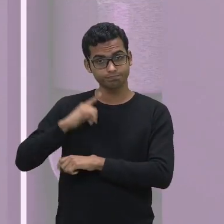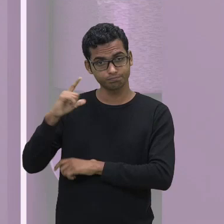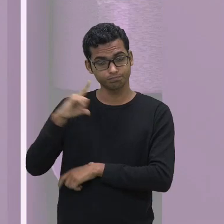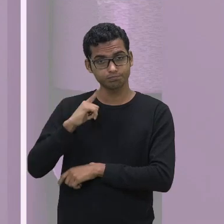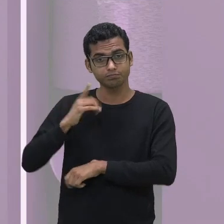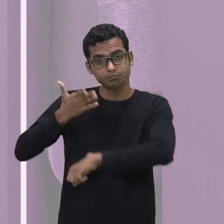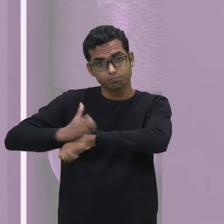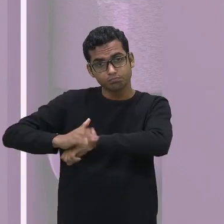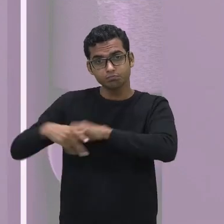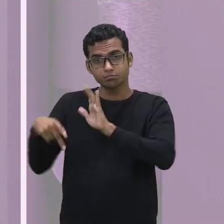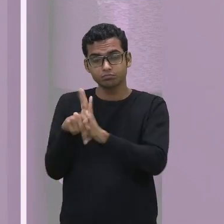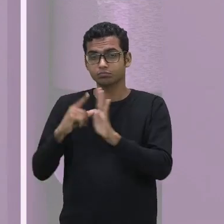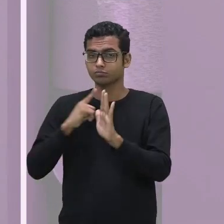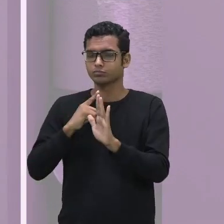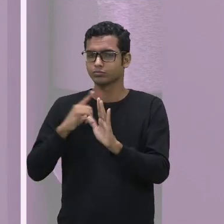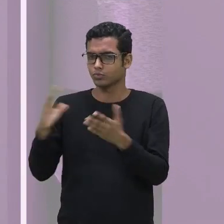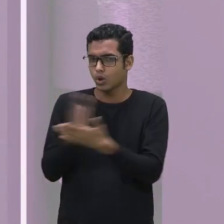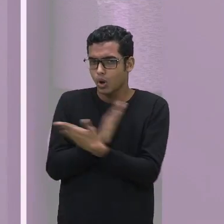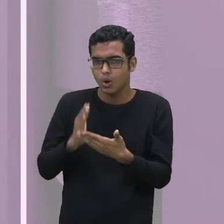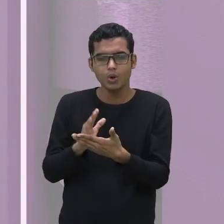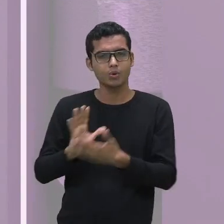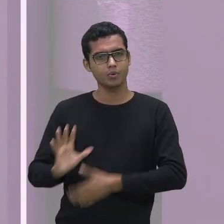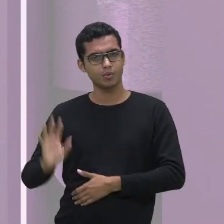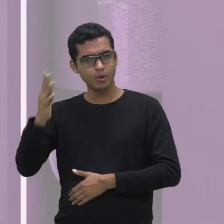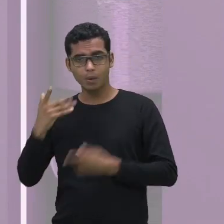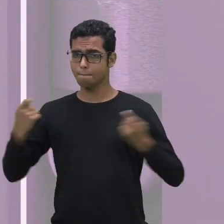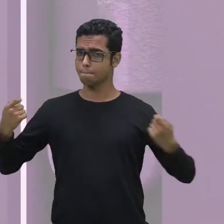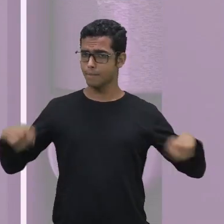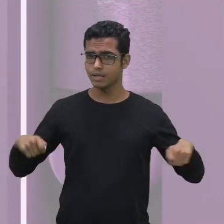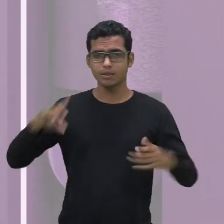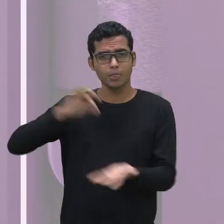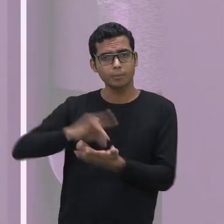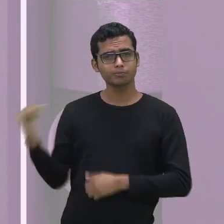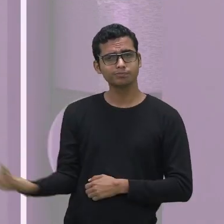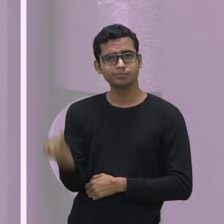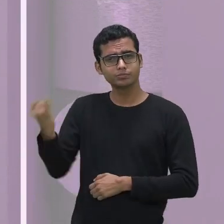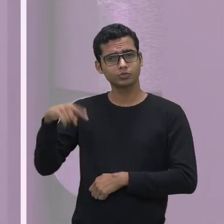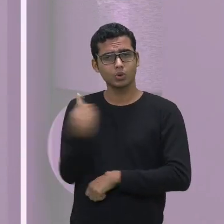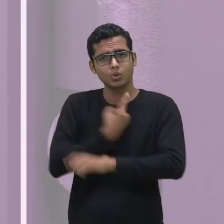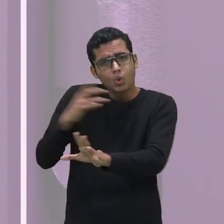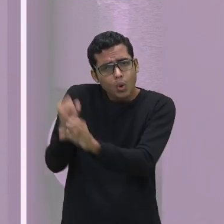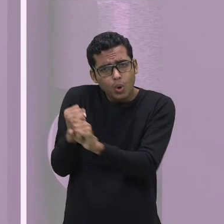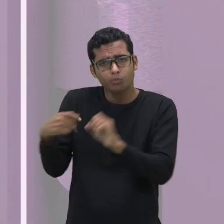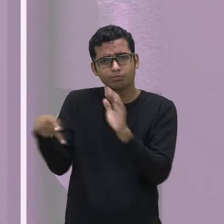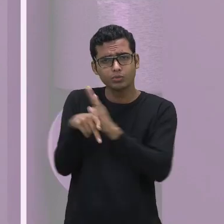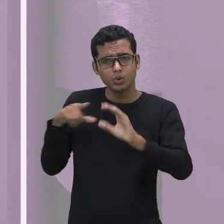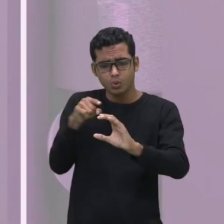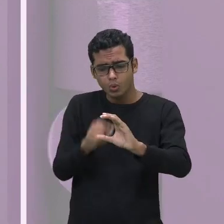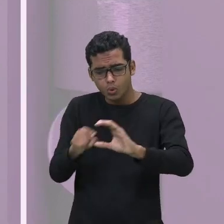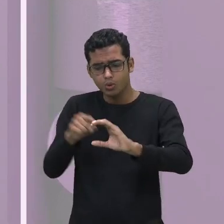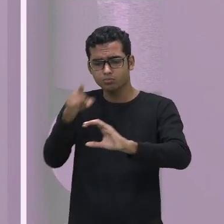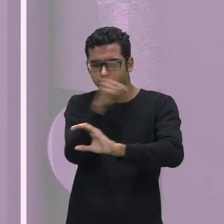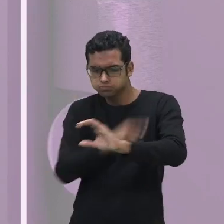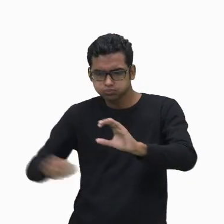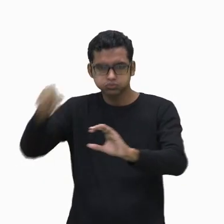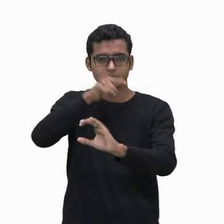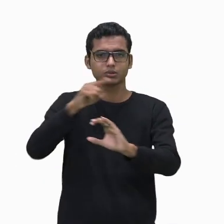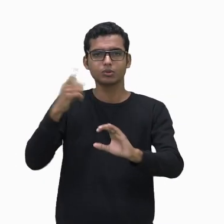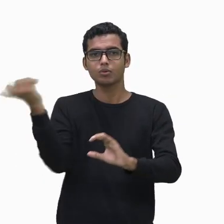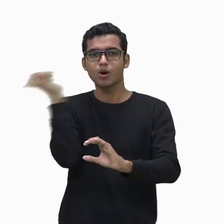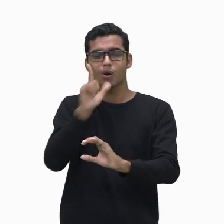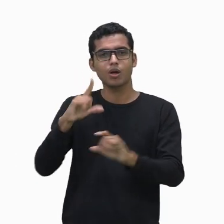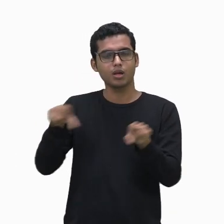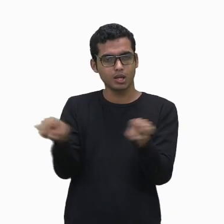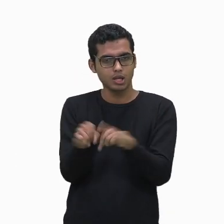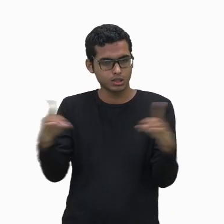né? Existem situações em que é necessário a gente calcular a coroa circular. Para efeito